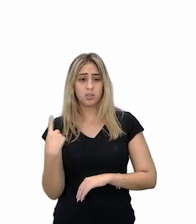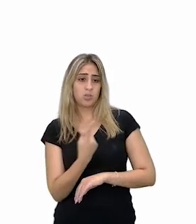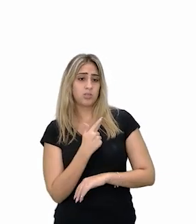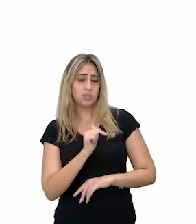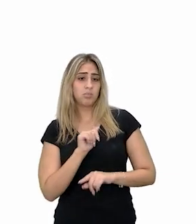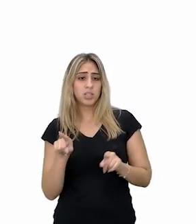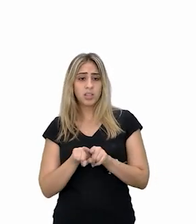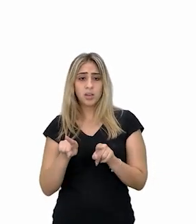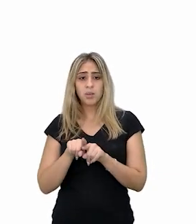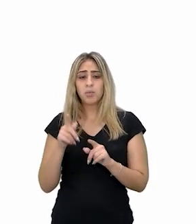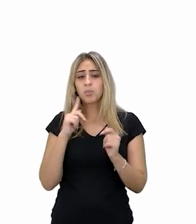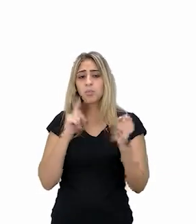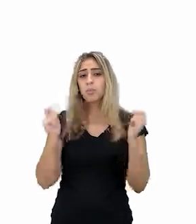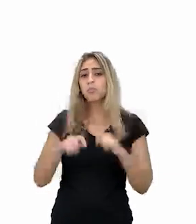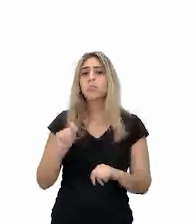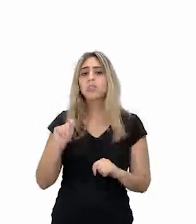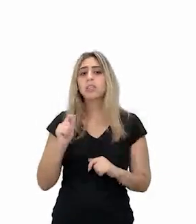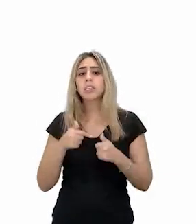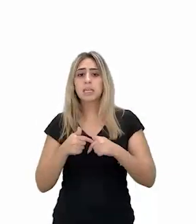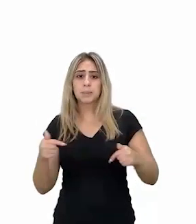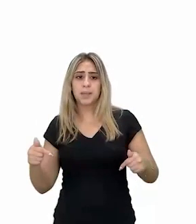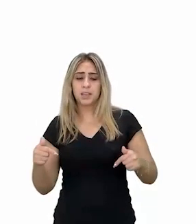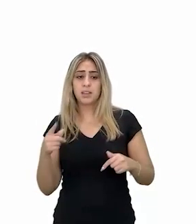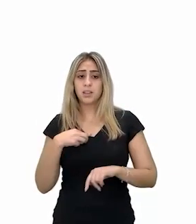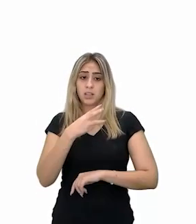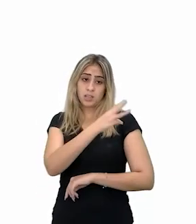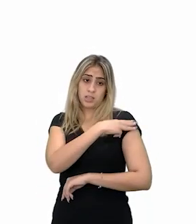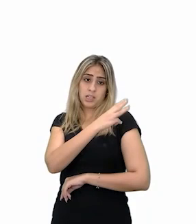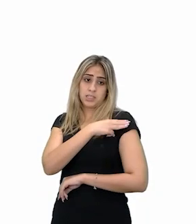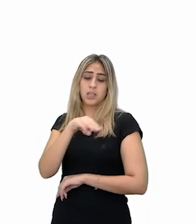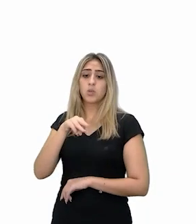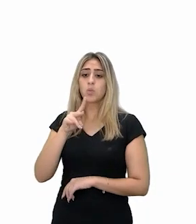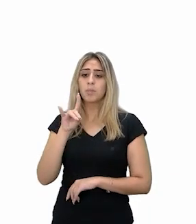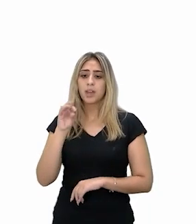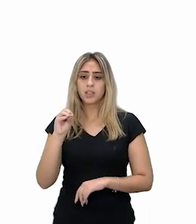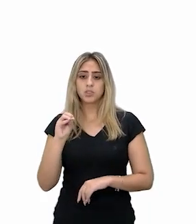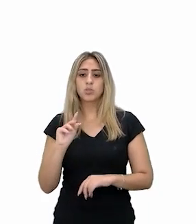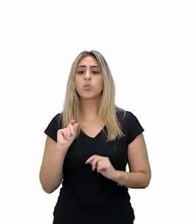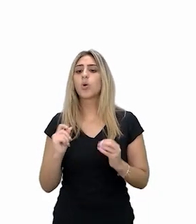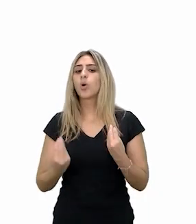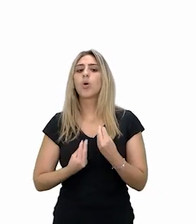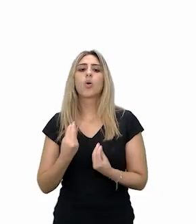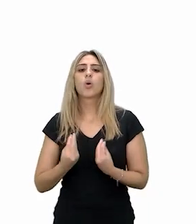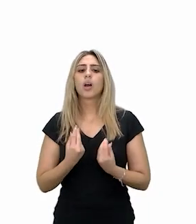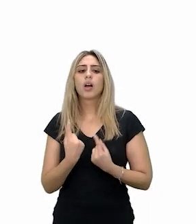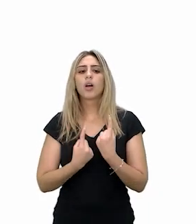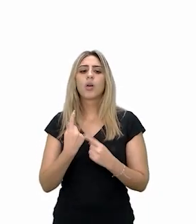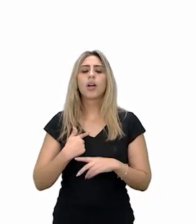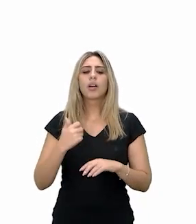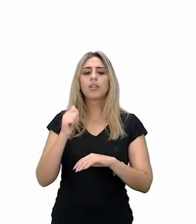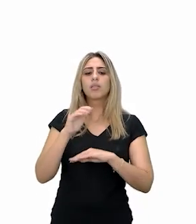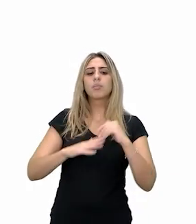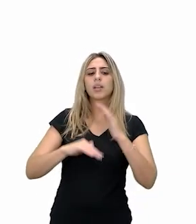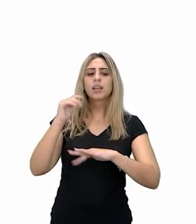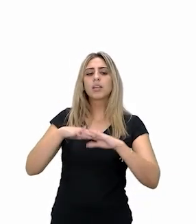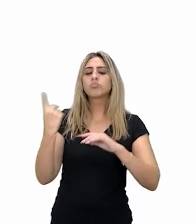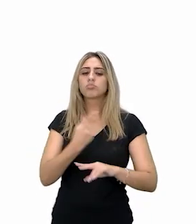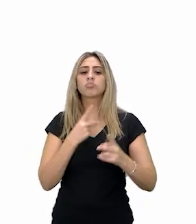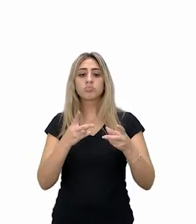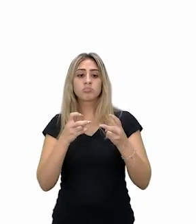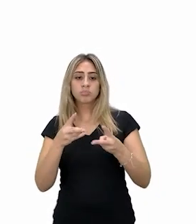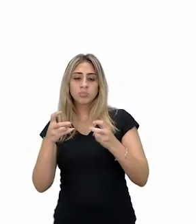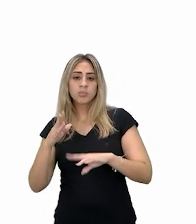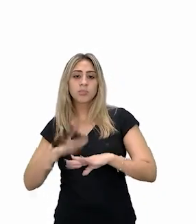a possibilidade em Química, tá bom? Para a 3ª série do ensino médio. Qual que é a habilidade que a gente percebeu que